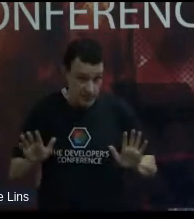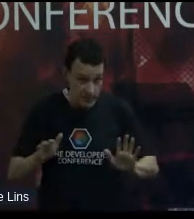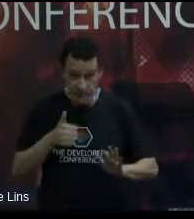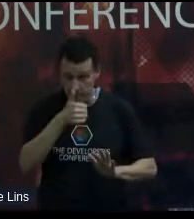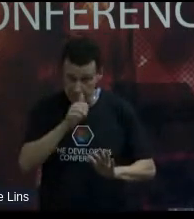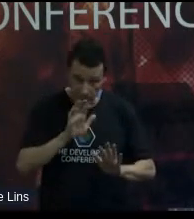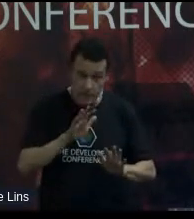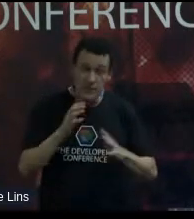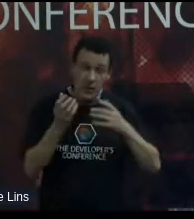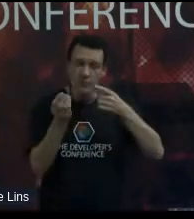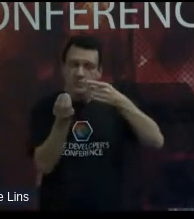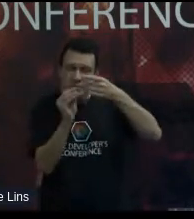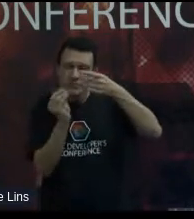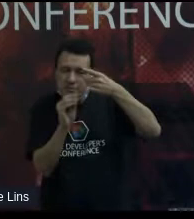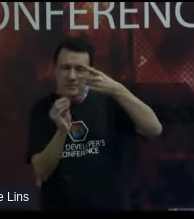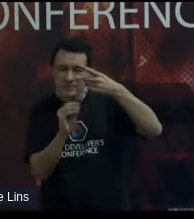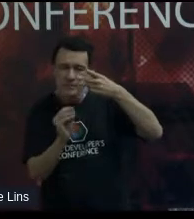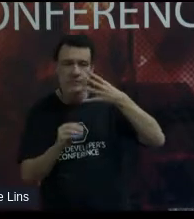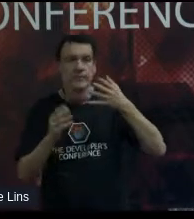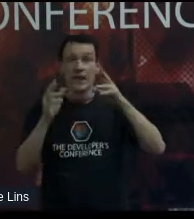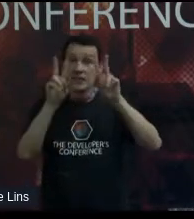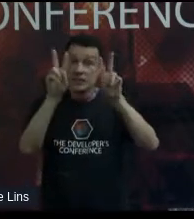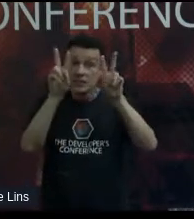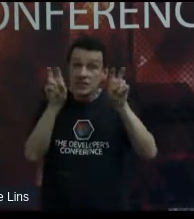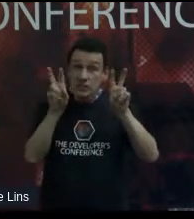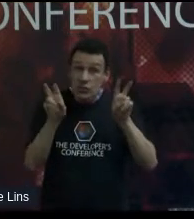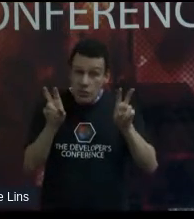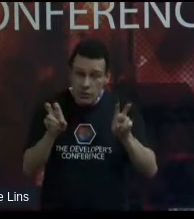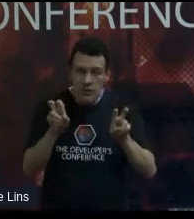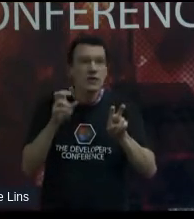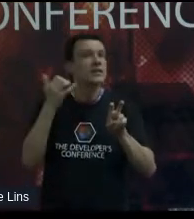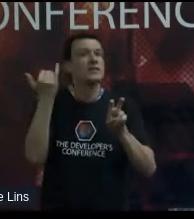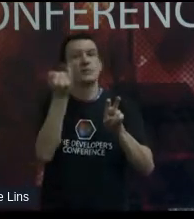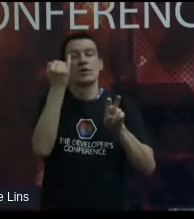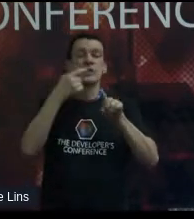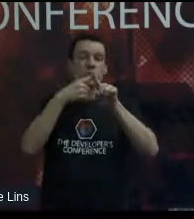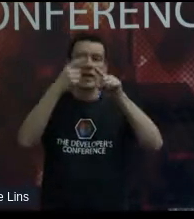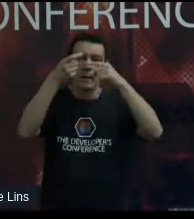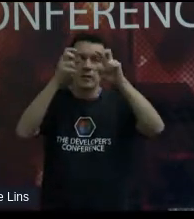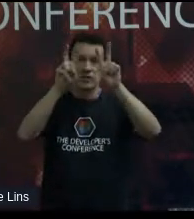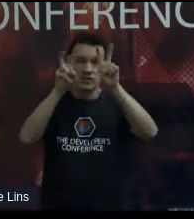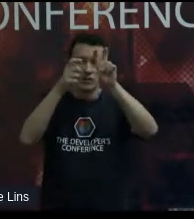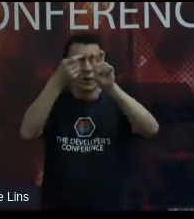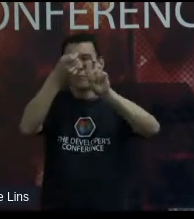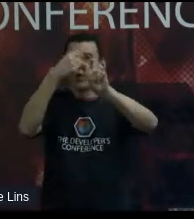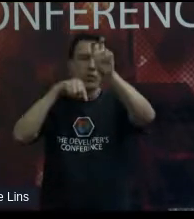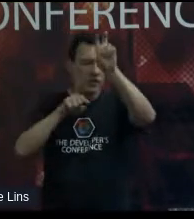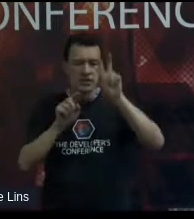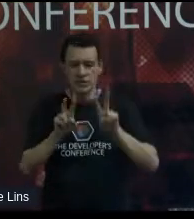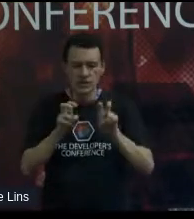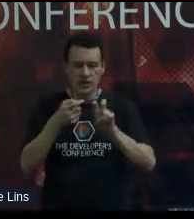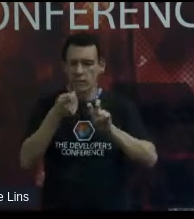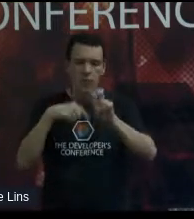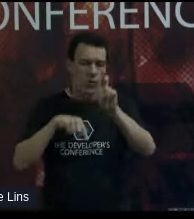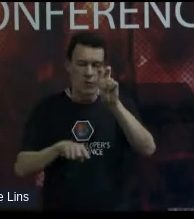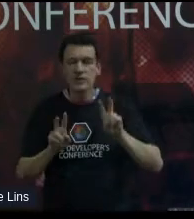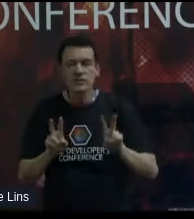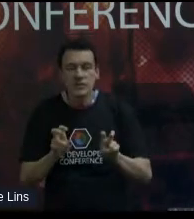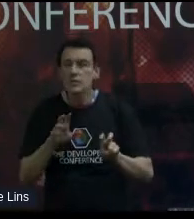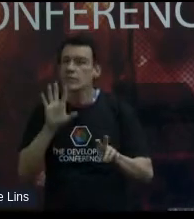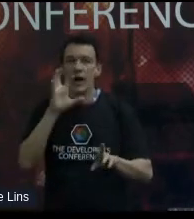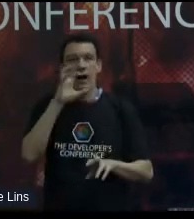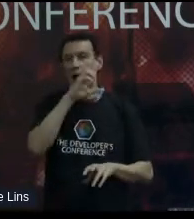implementação adequada dos títulos vai trazer para o usuário uma fluidez e uma experiência de navegação